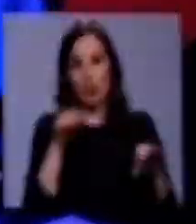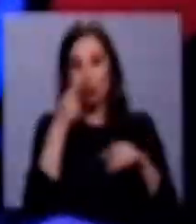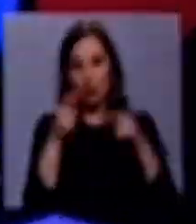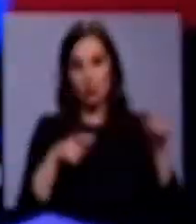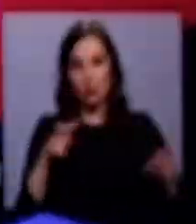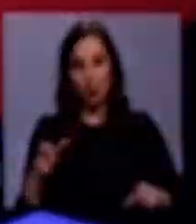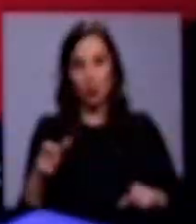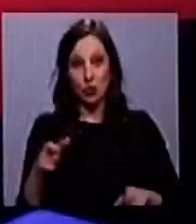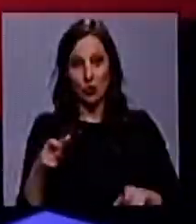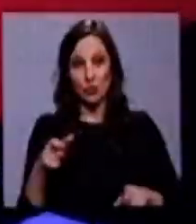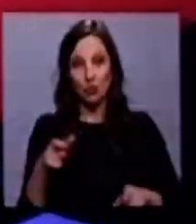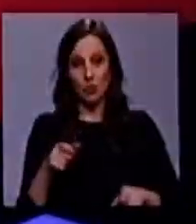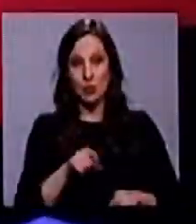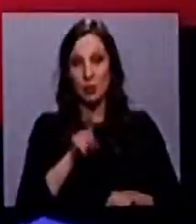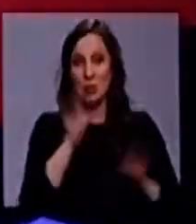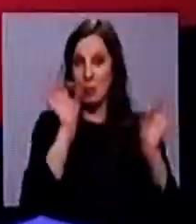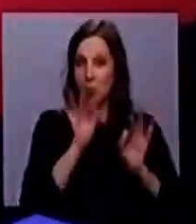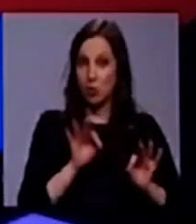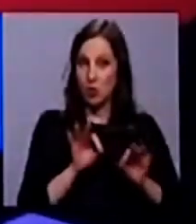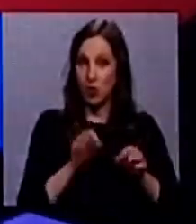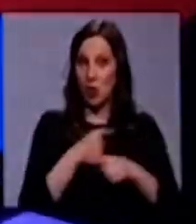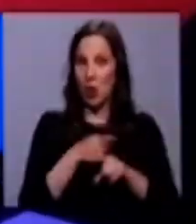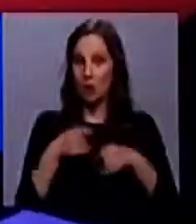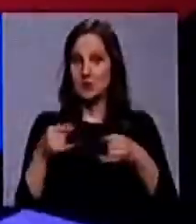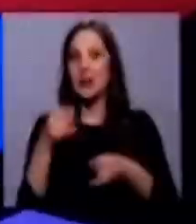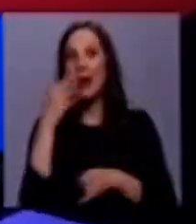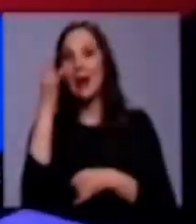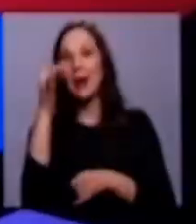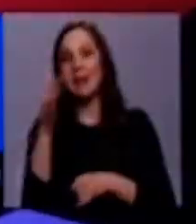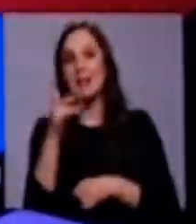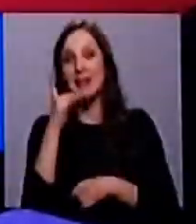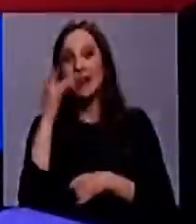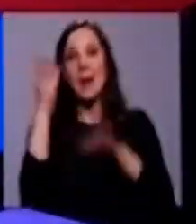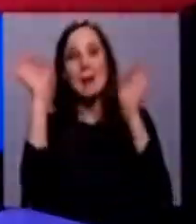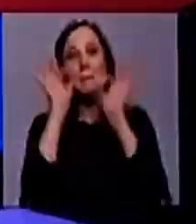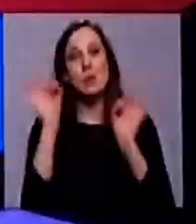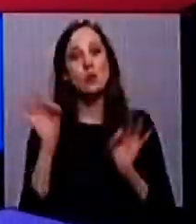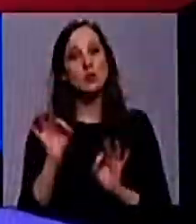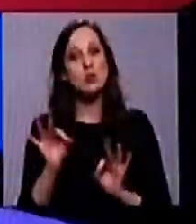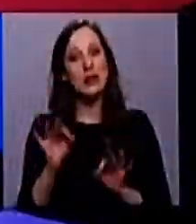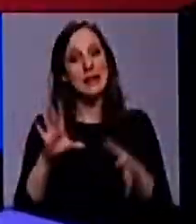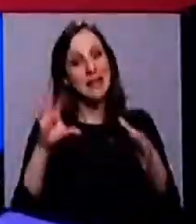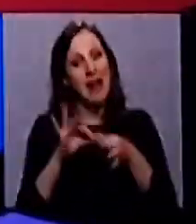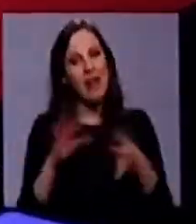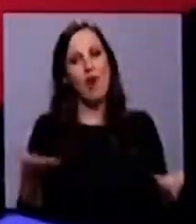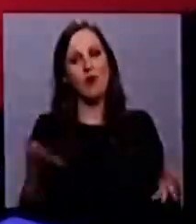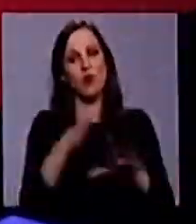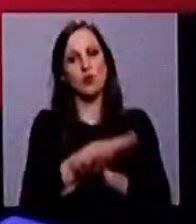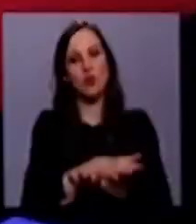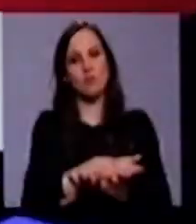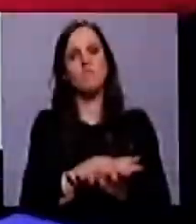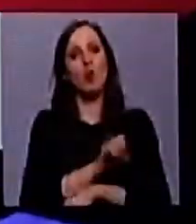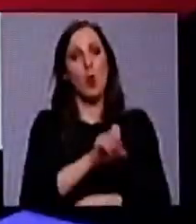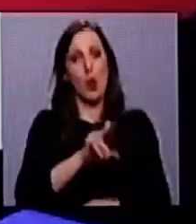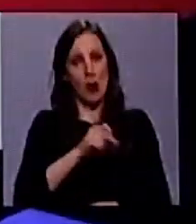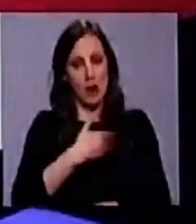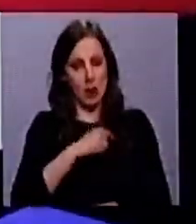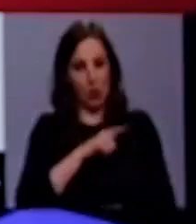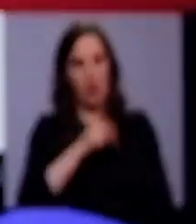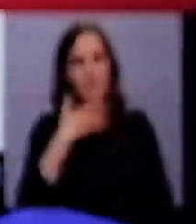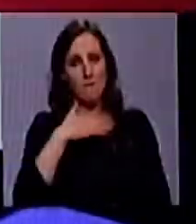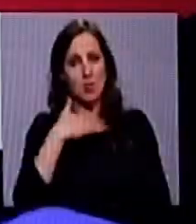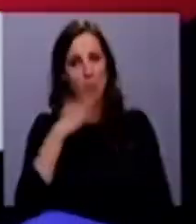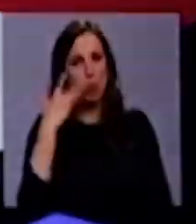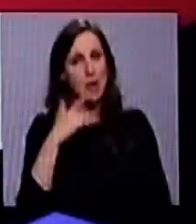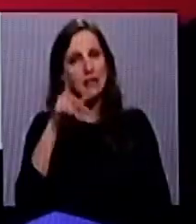de uma primeira senha, cantem, em meu entender, a música da Revolução, que é o Grândola Vila Morena. De qualquer forma, foi uma